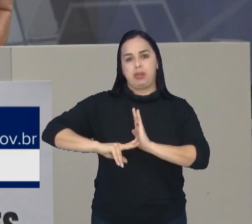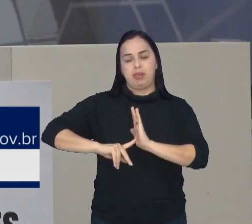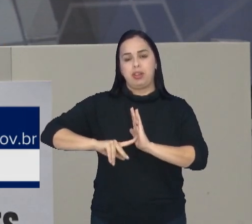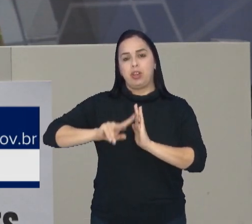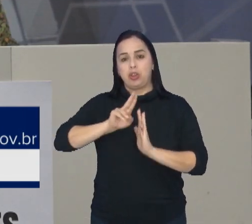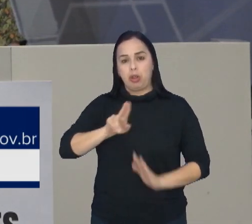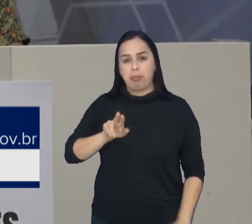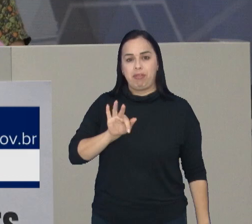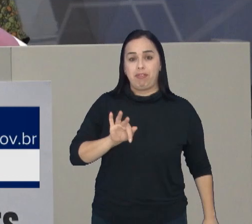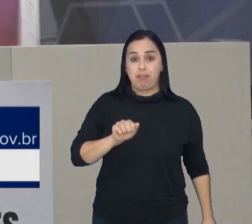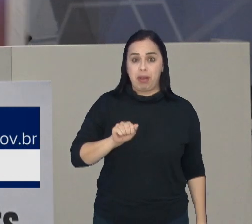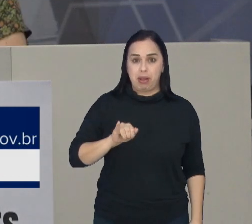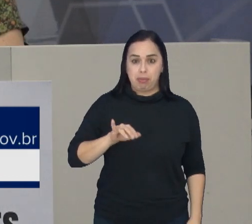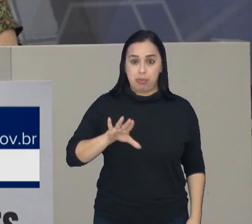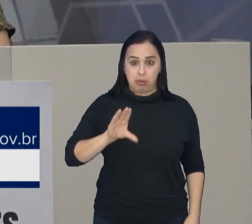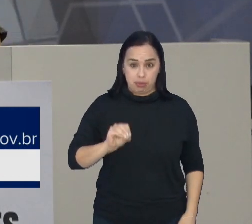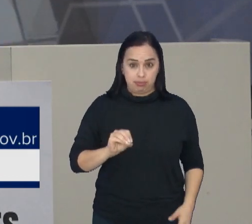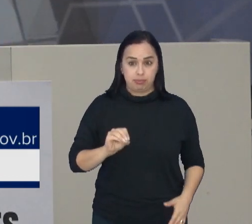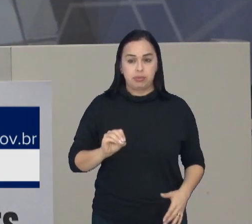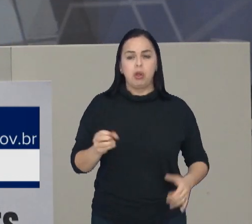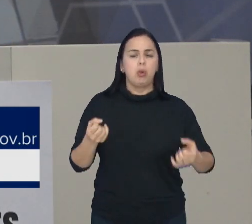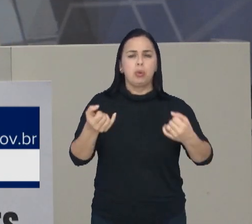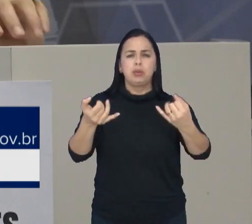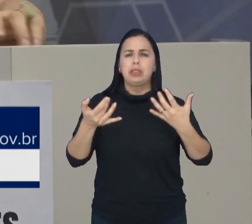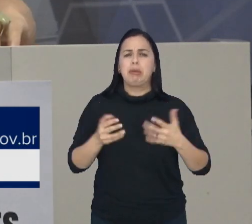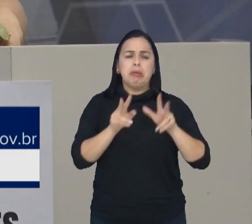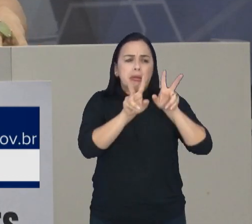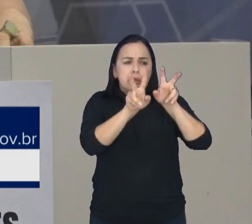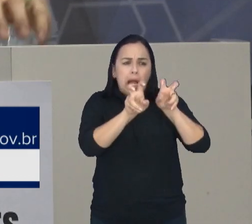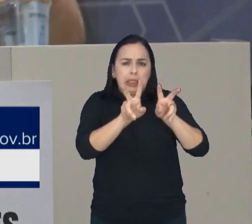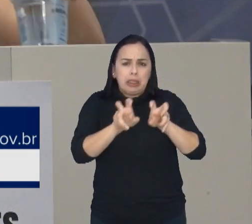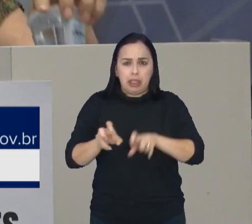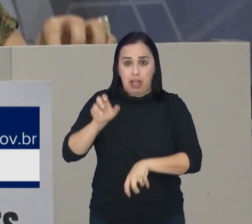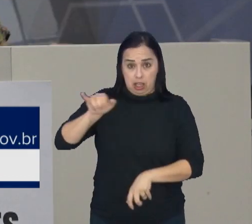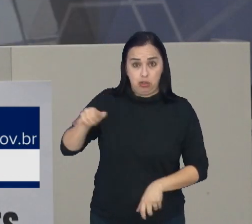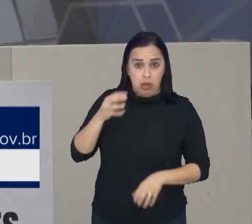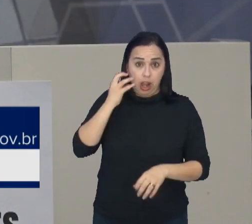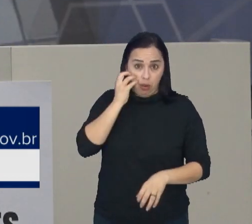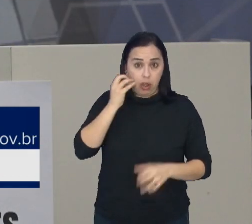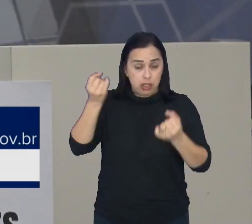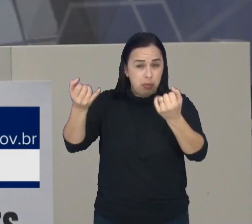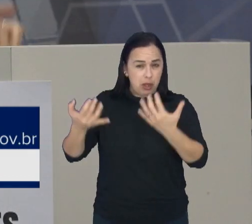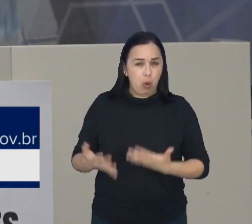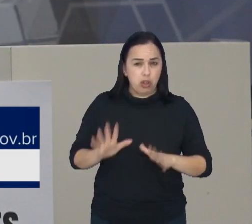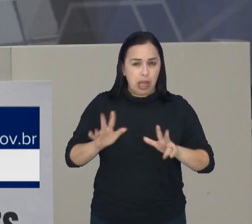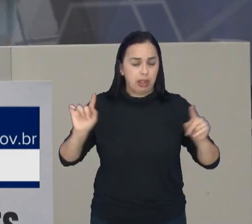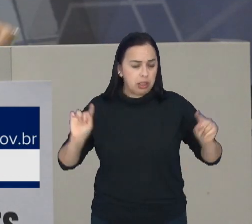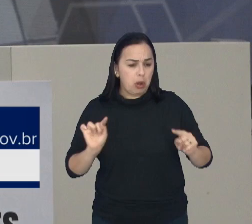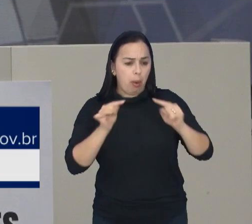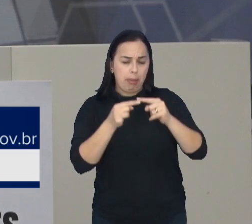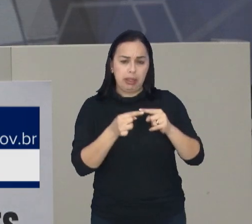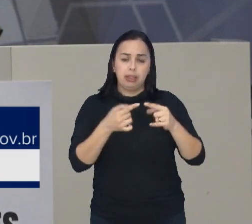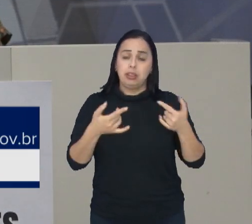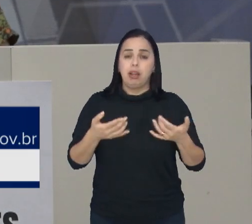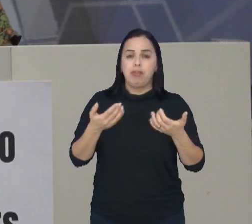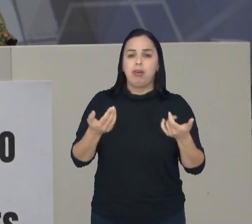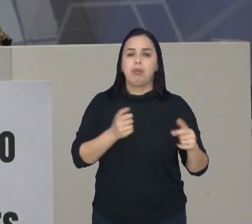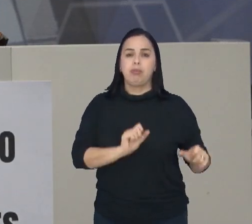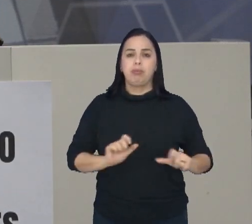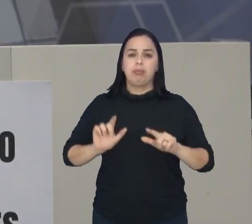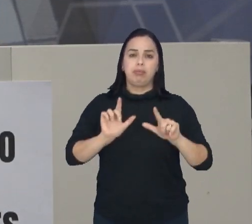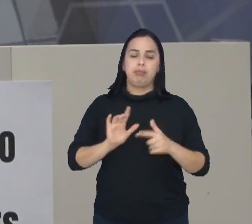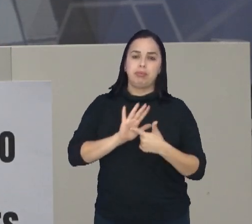Fábio Zanotto. Foi abordado todos os pontos que a vereadora Juliana passou e que eu vou aqui também